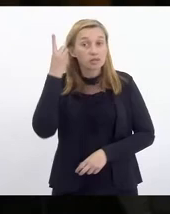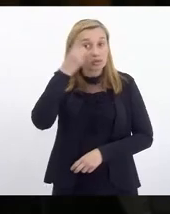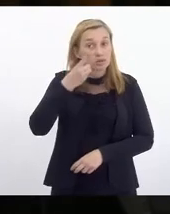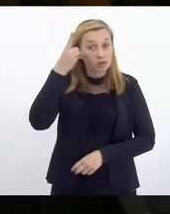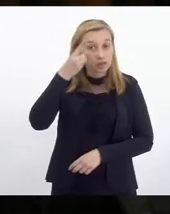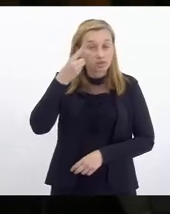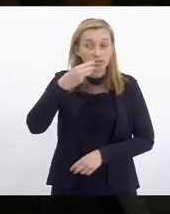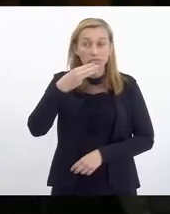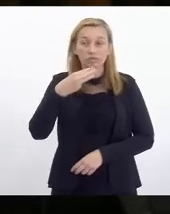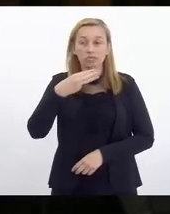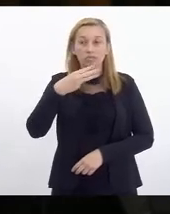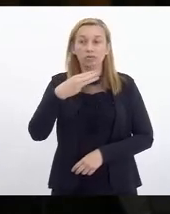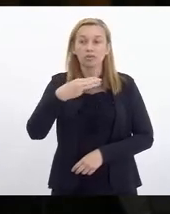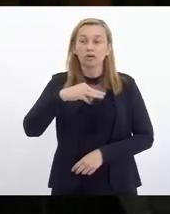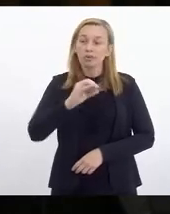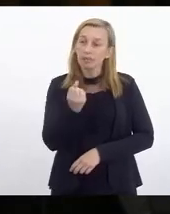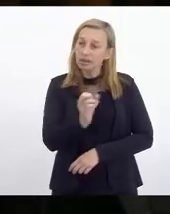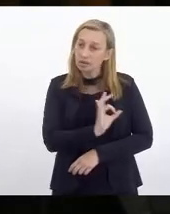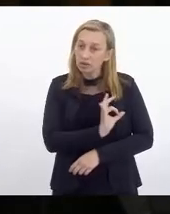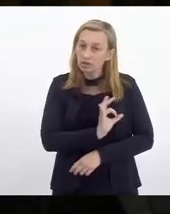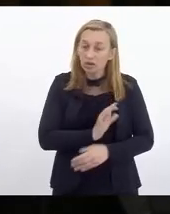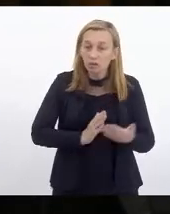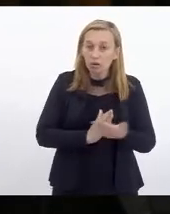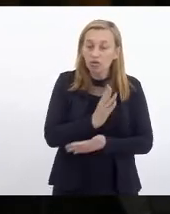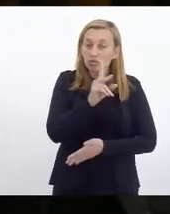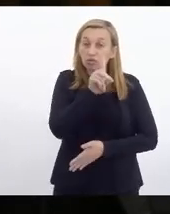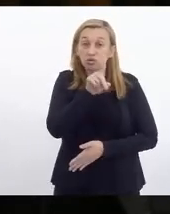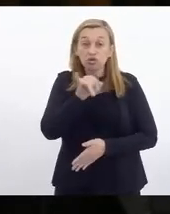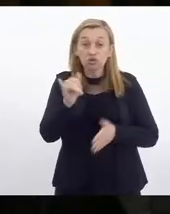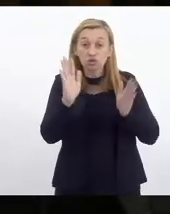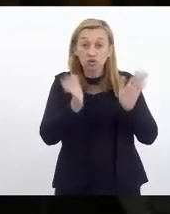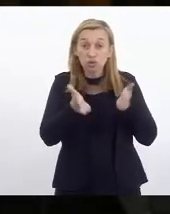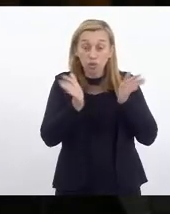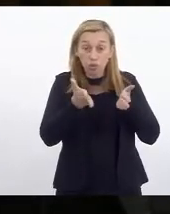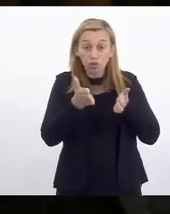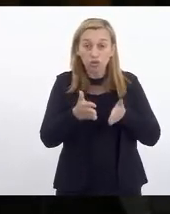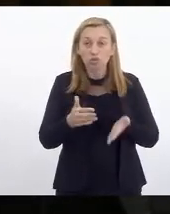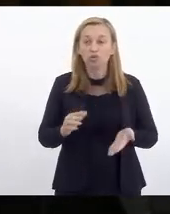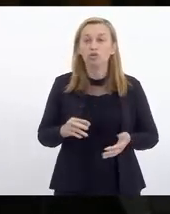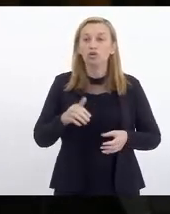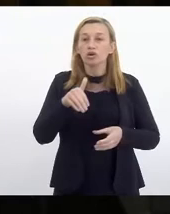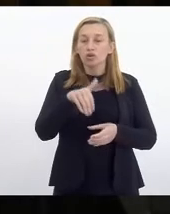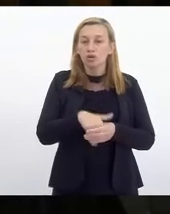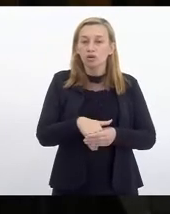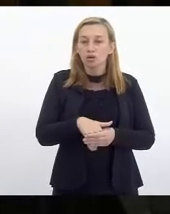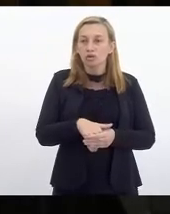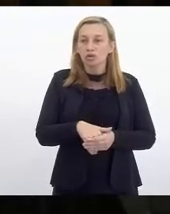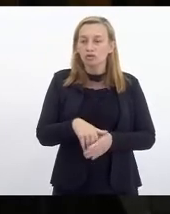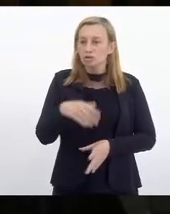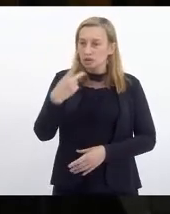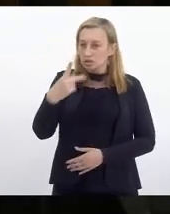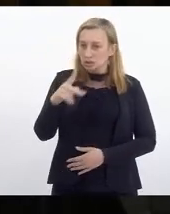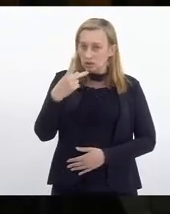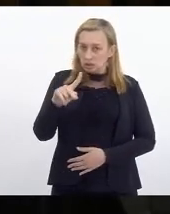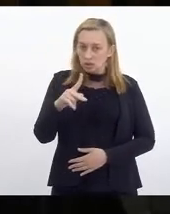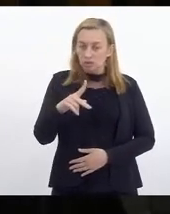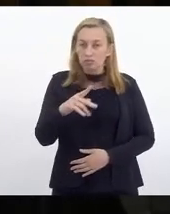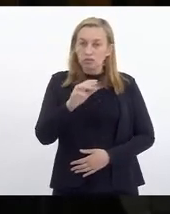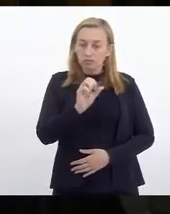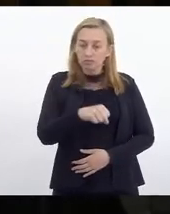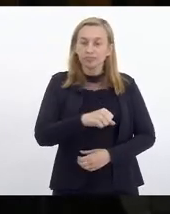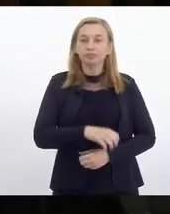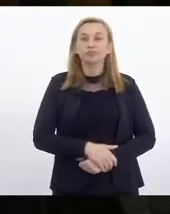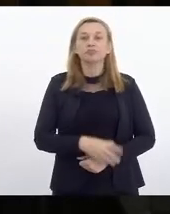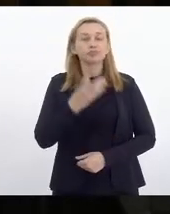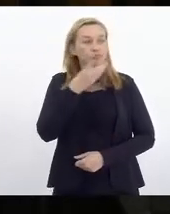Rocha, aprovamos no dia de hoje, com voto favorável de Vossa Excelência,